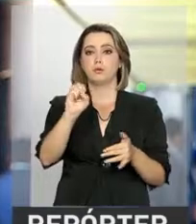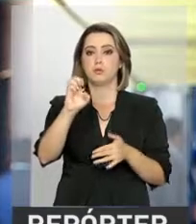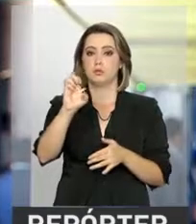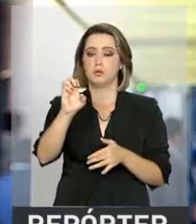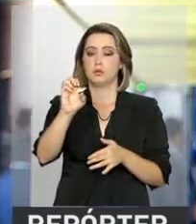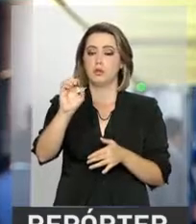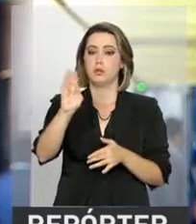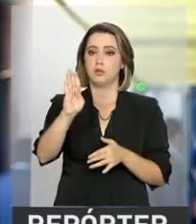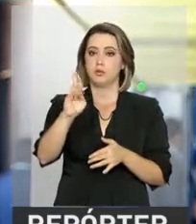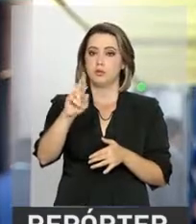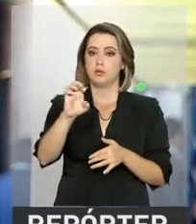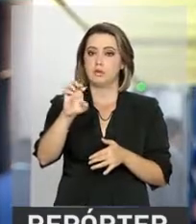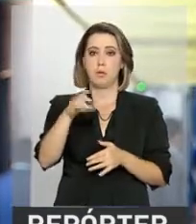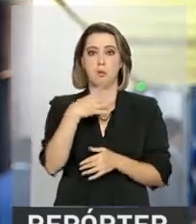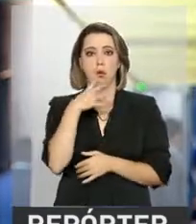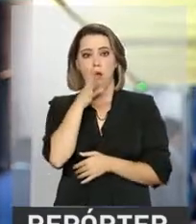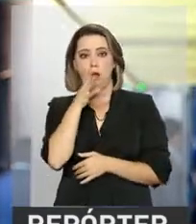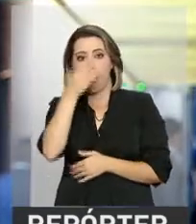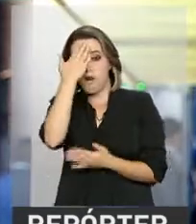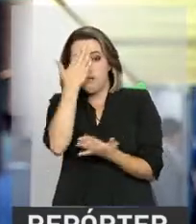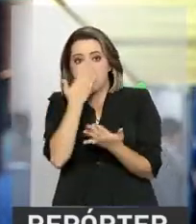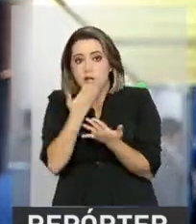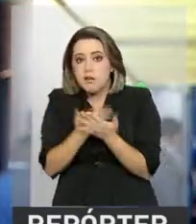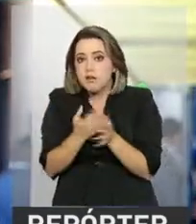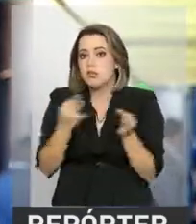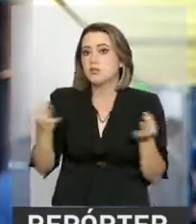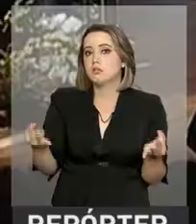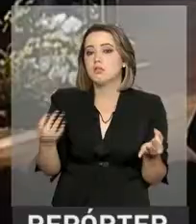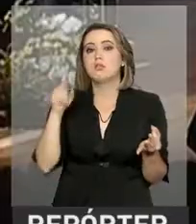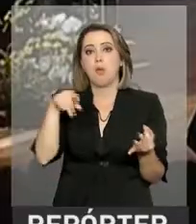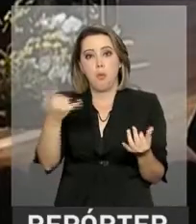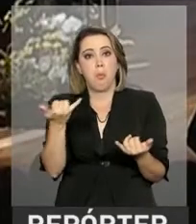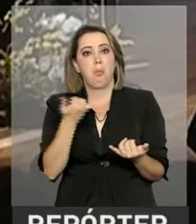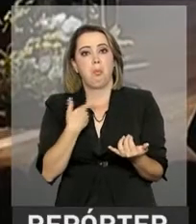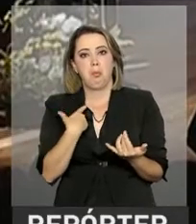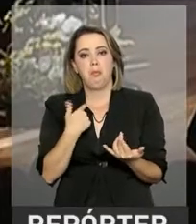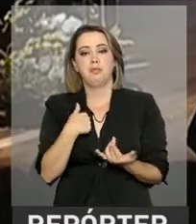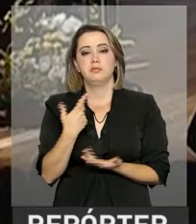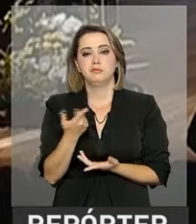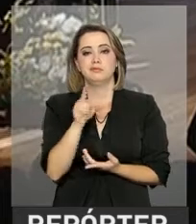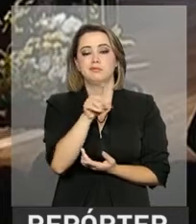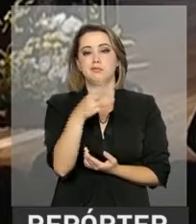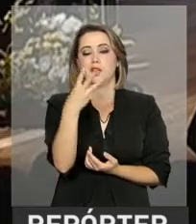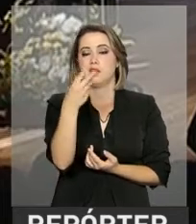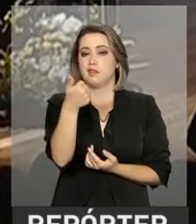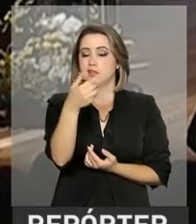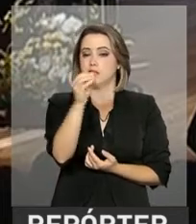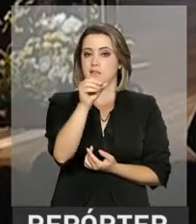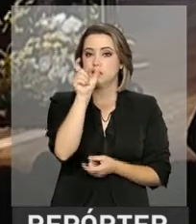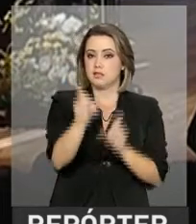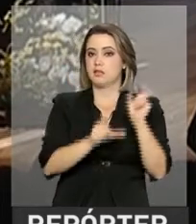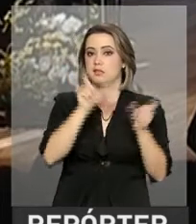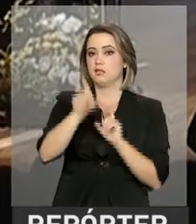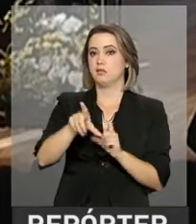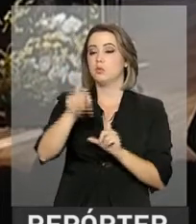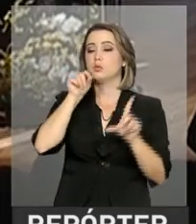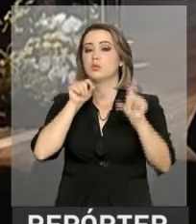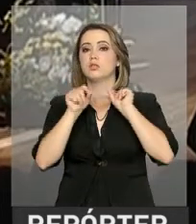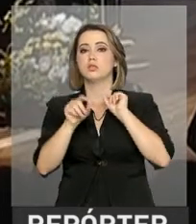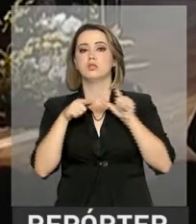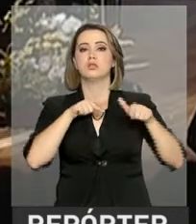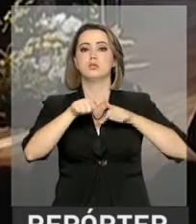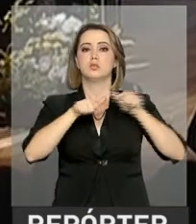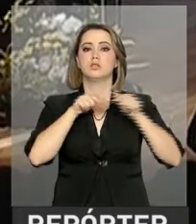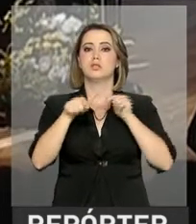não acreditei falecer de sal é o meu perfil 310 bancários aposentados foram selecionados para trabalhar